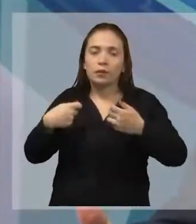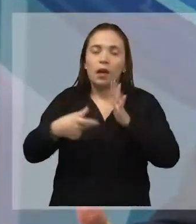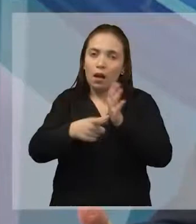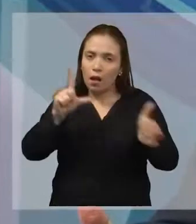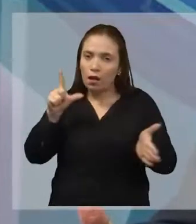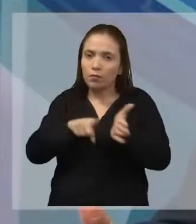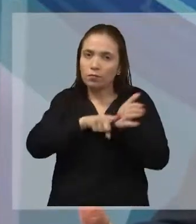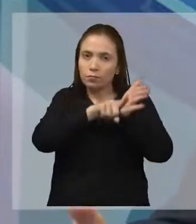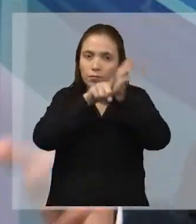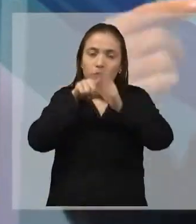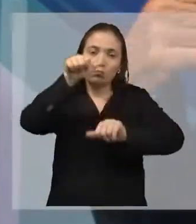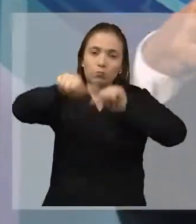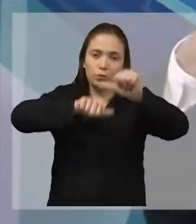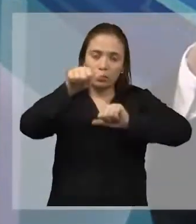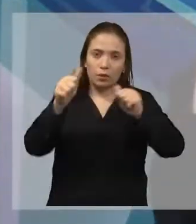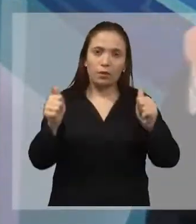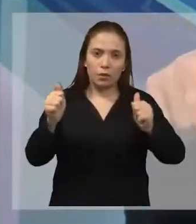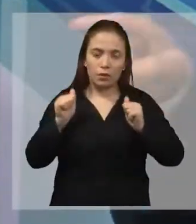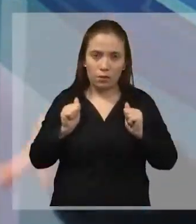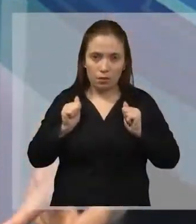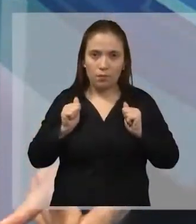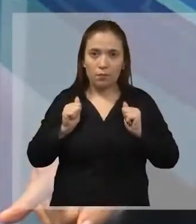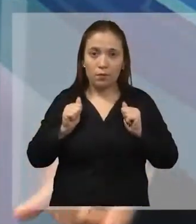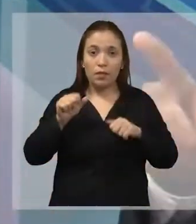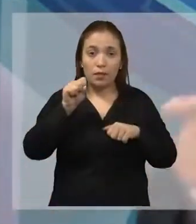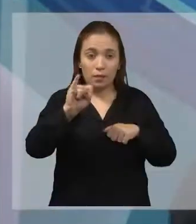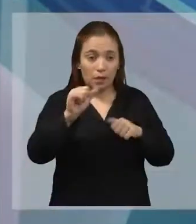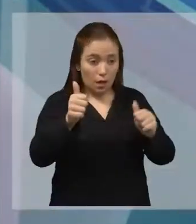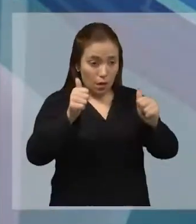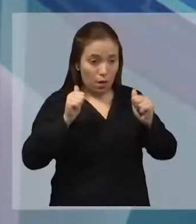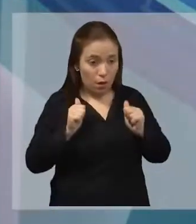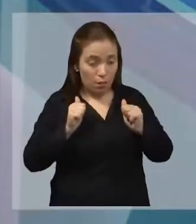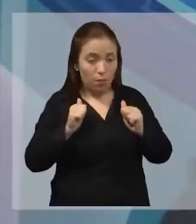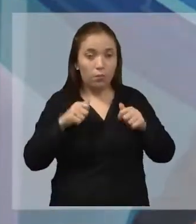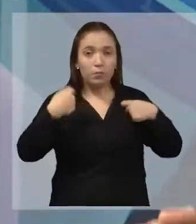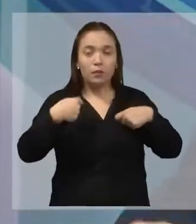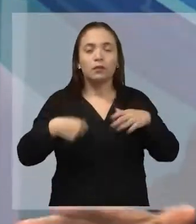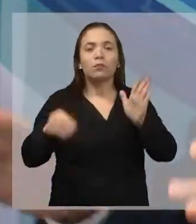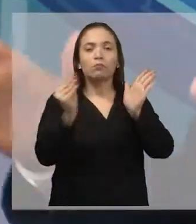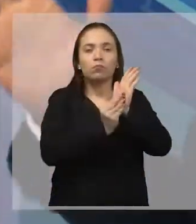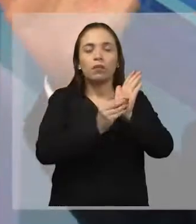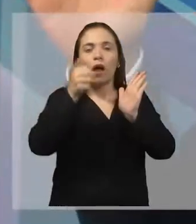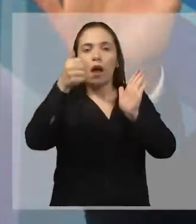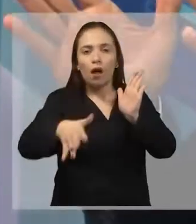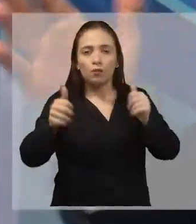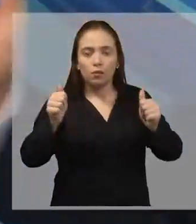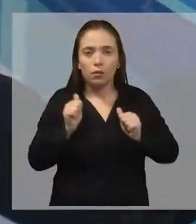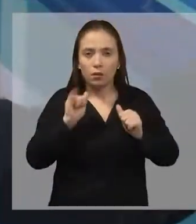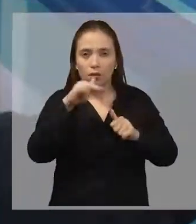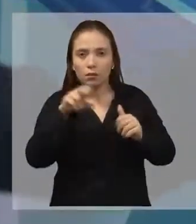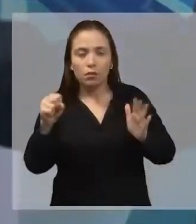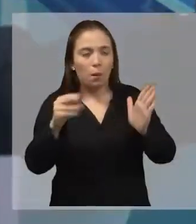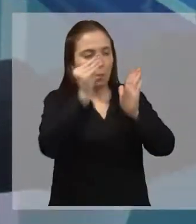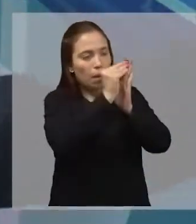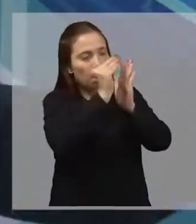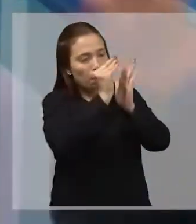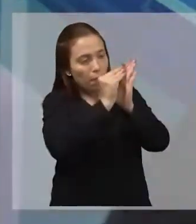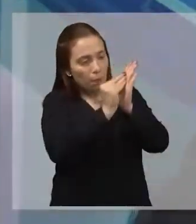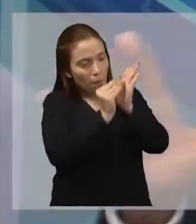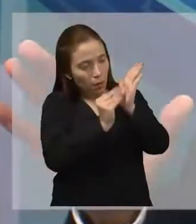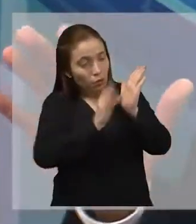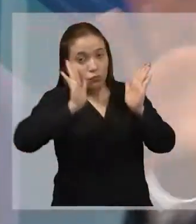presidente recebe vários partidos, representantes de vários partidos, inicia uma negociação. E, de fato, agora fica difícil de acusá-lo de